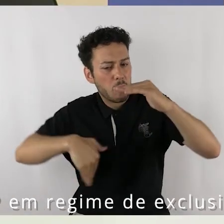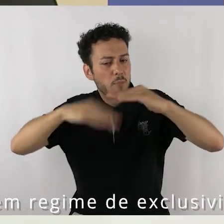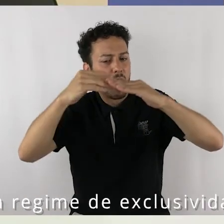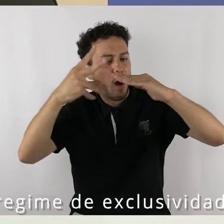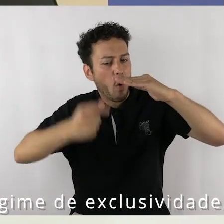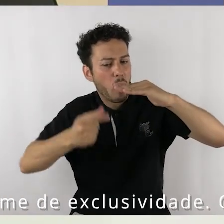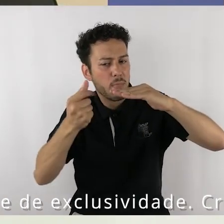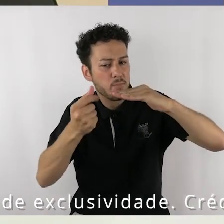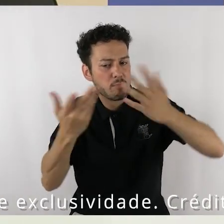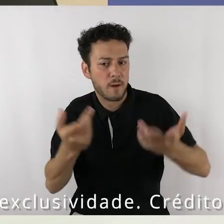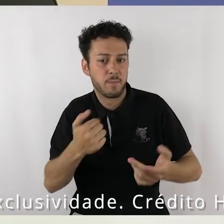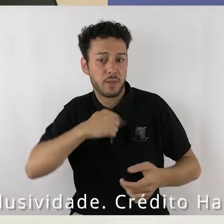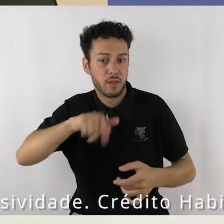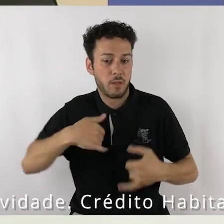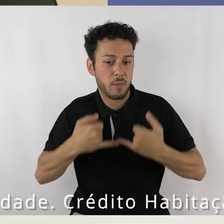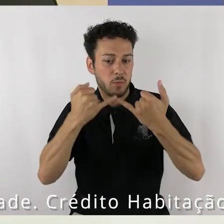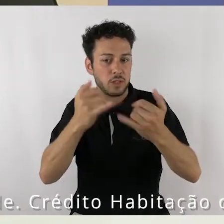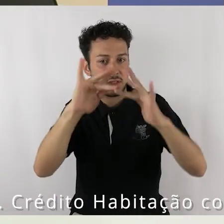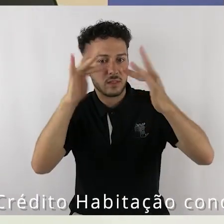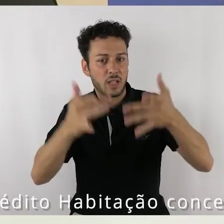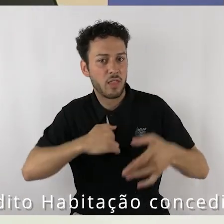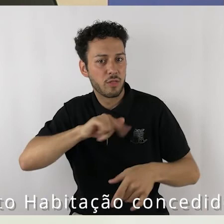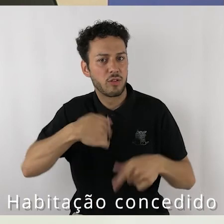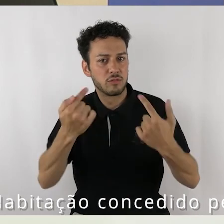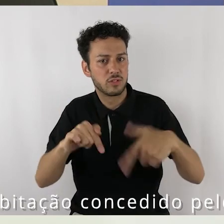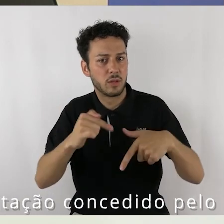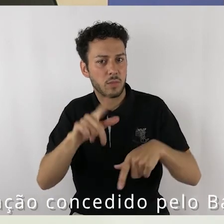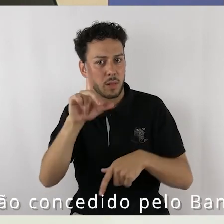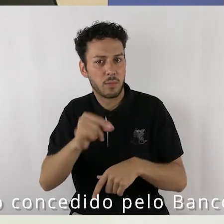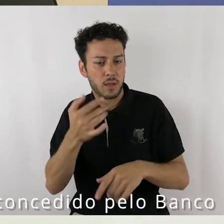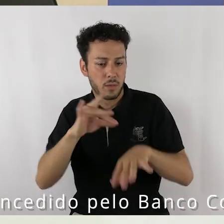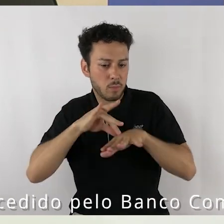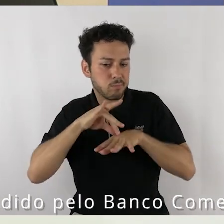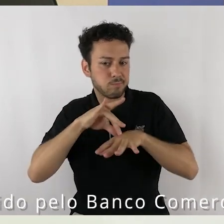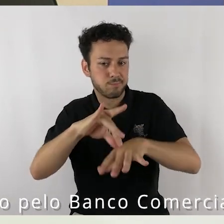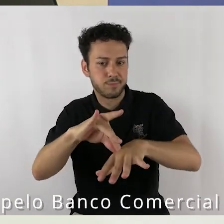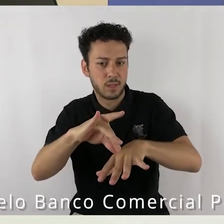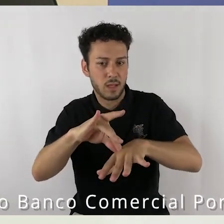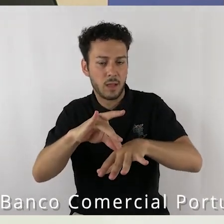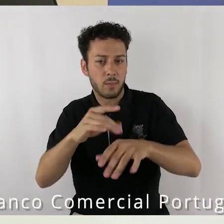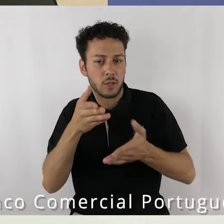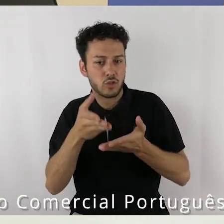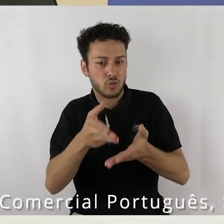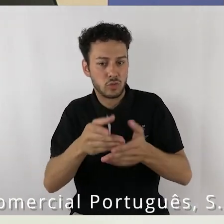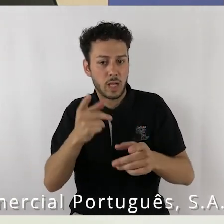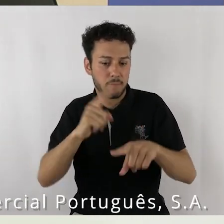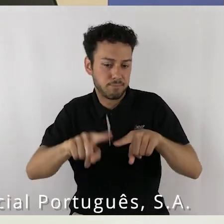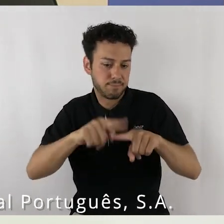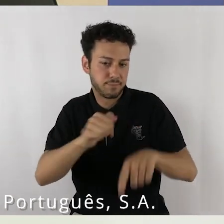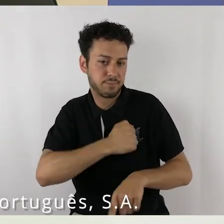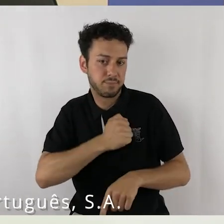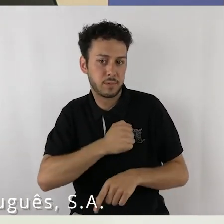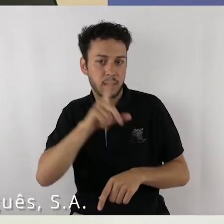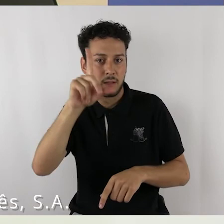que eu posso chegar digamos e no site temos também um um guia do crédito à habitação